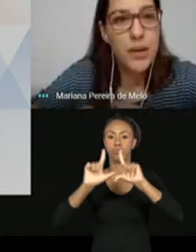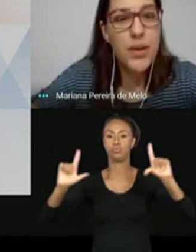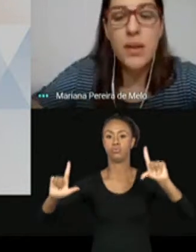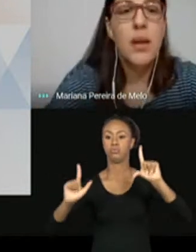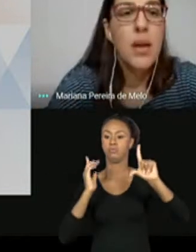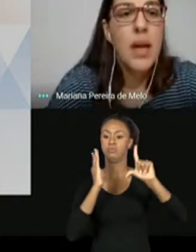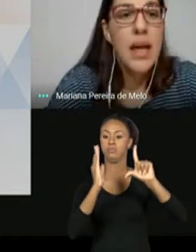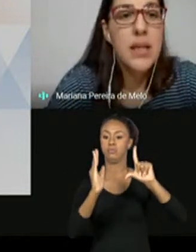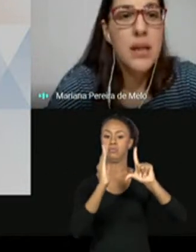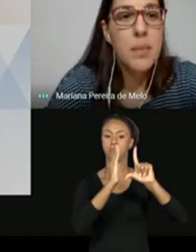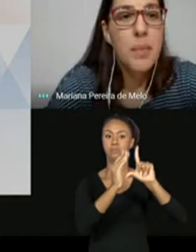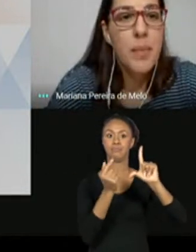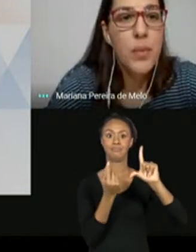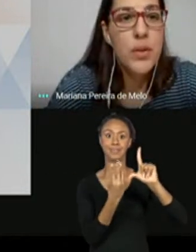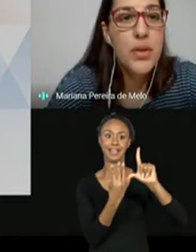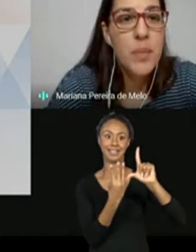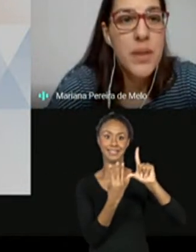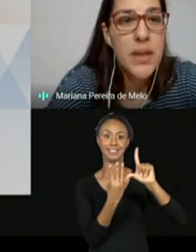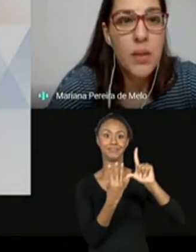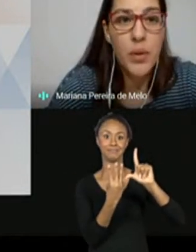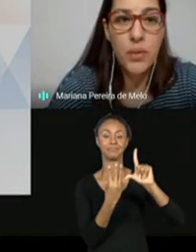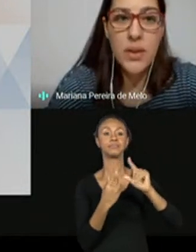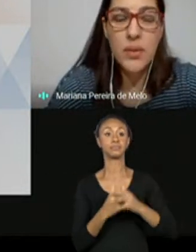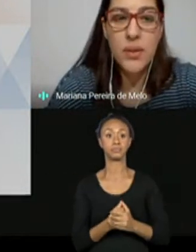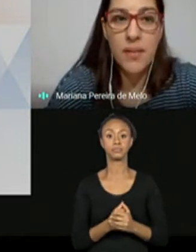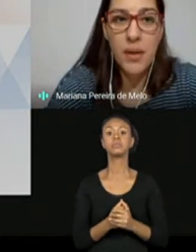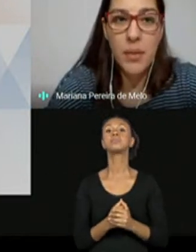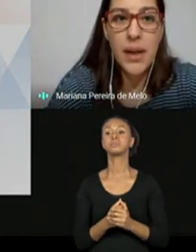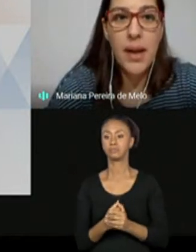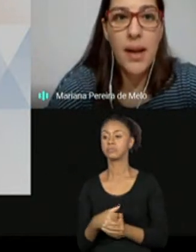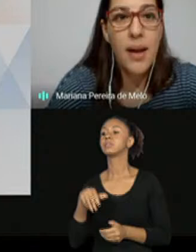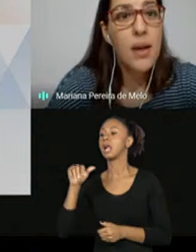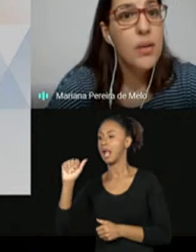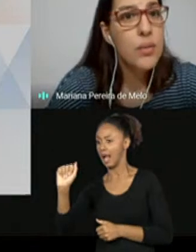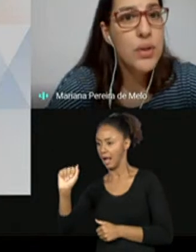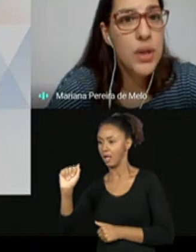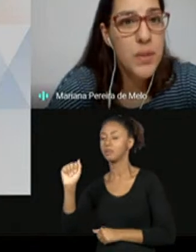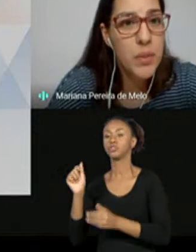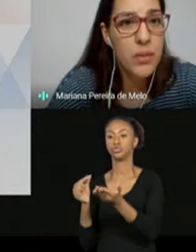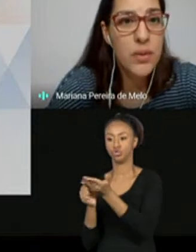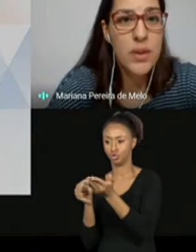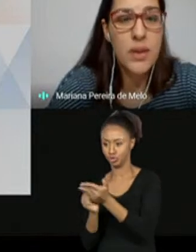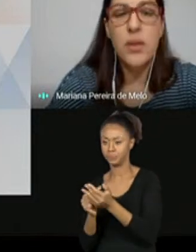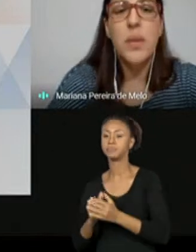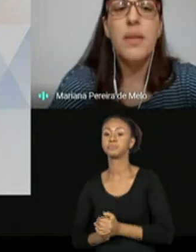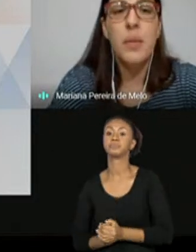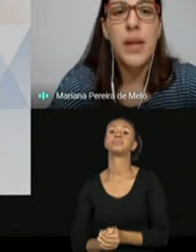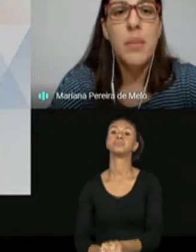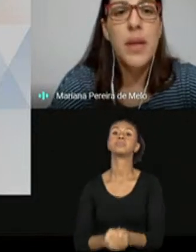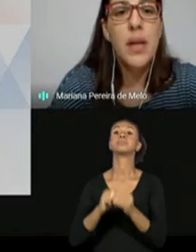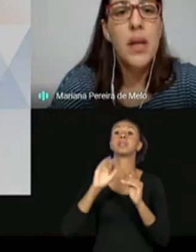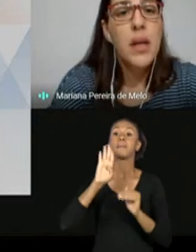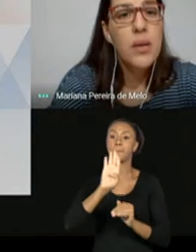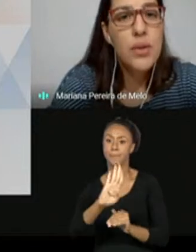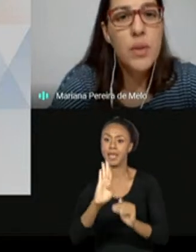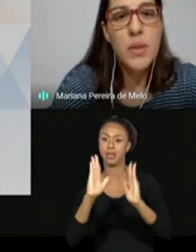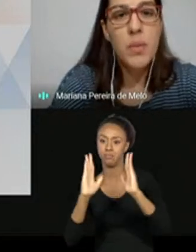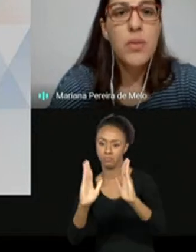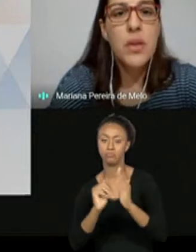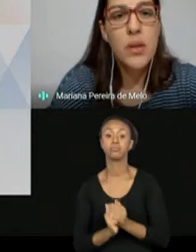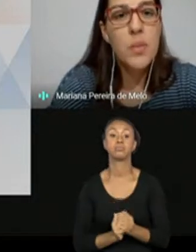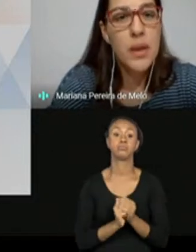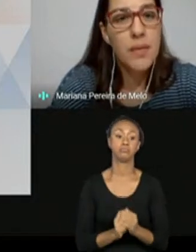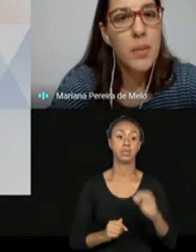partes. Os chips que são produzidos na fábrica A, os chips produzidos pela fábrica B e os